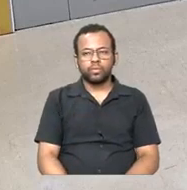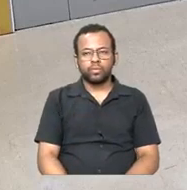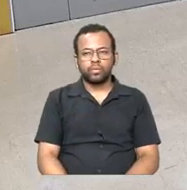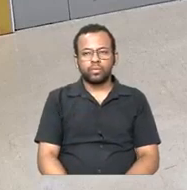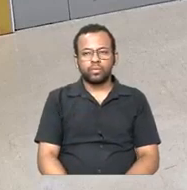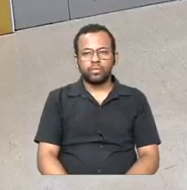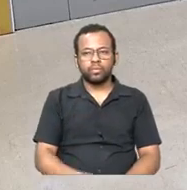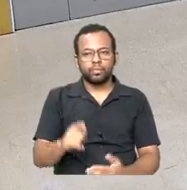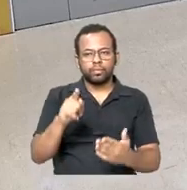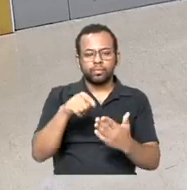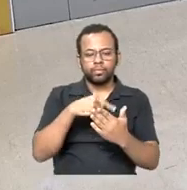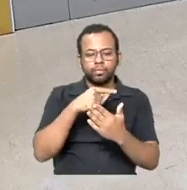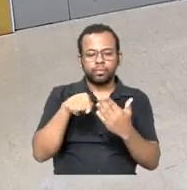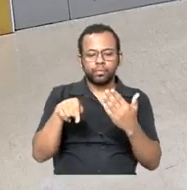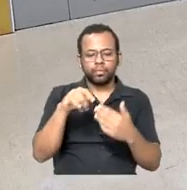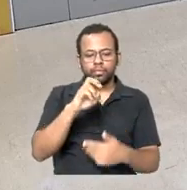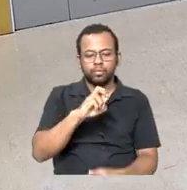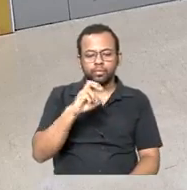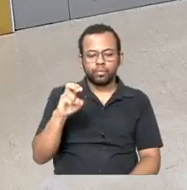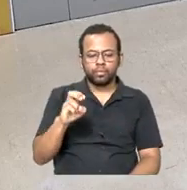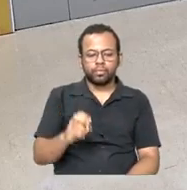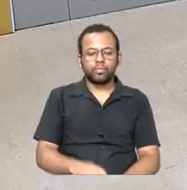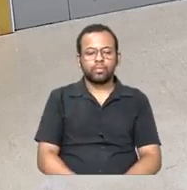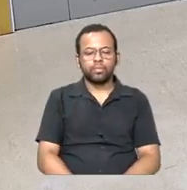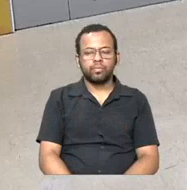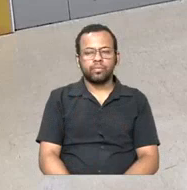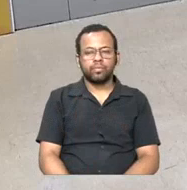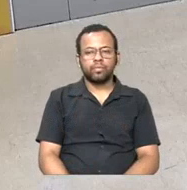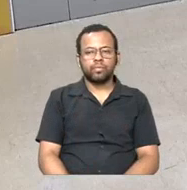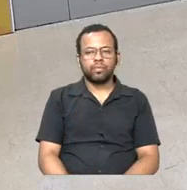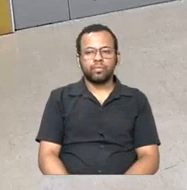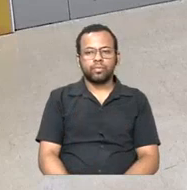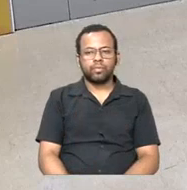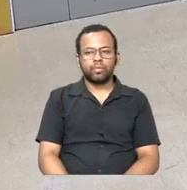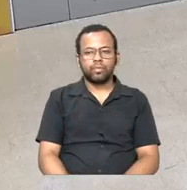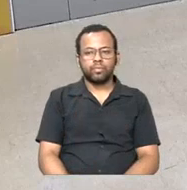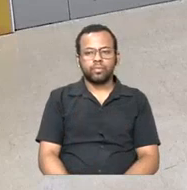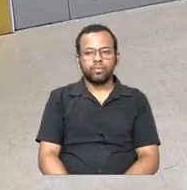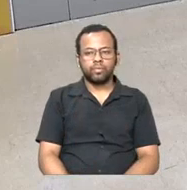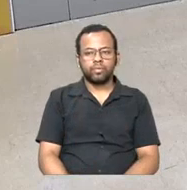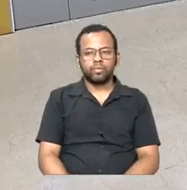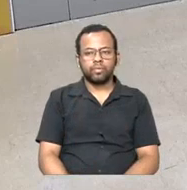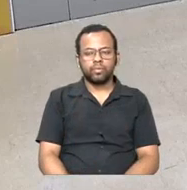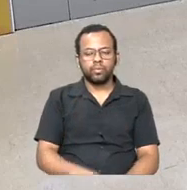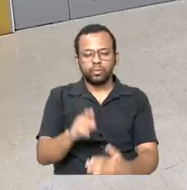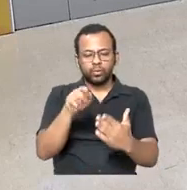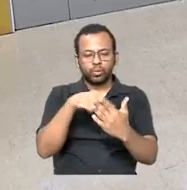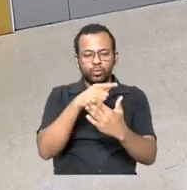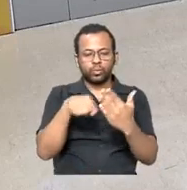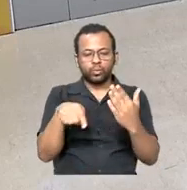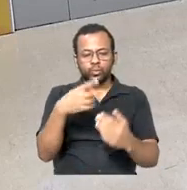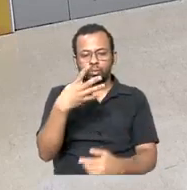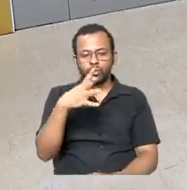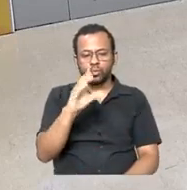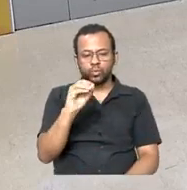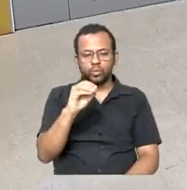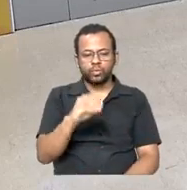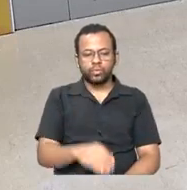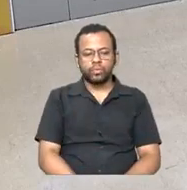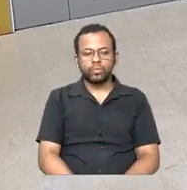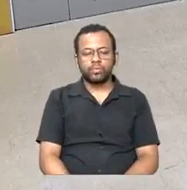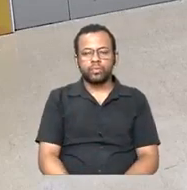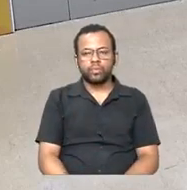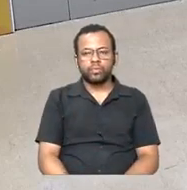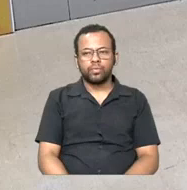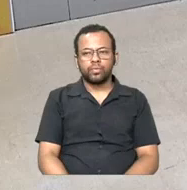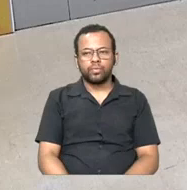55 55 quem tem risca aí o 55 40 subiu agora 40